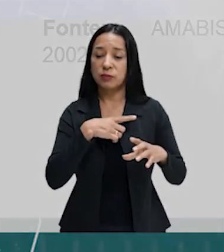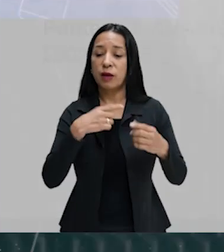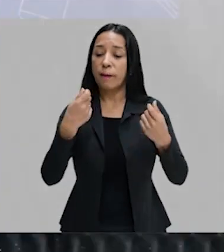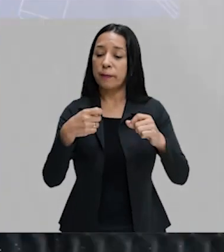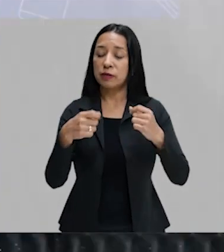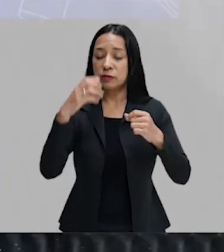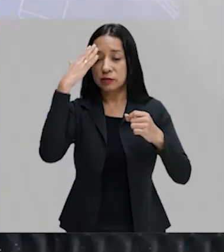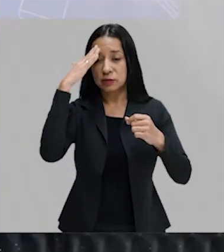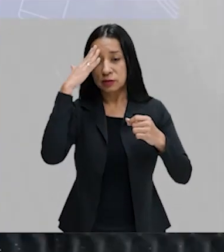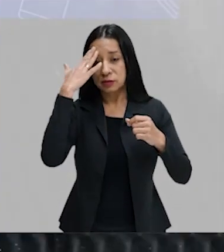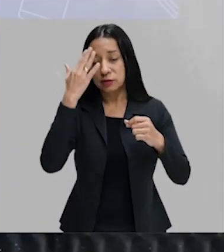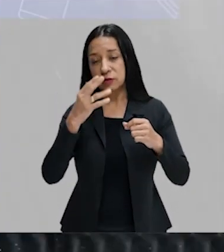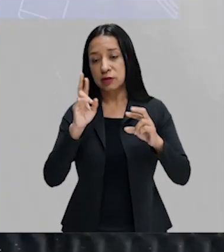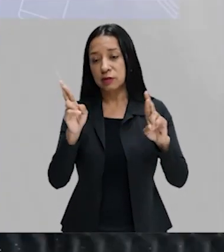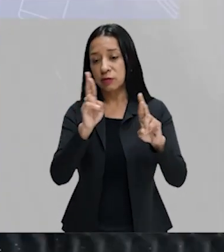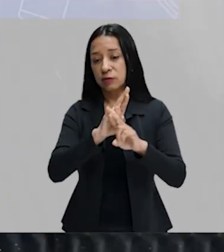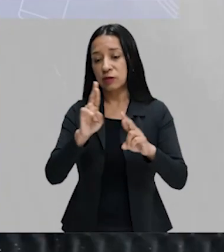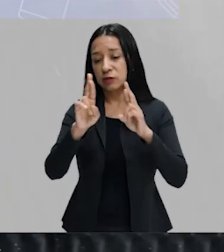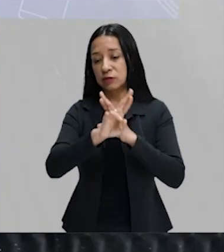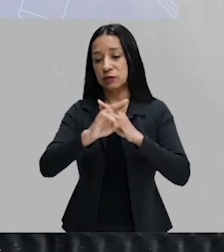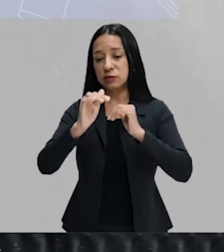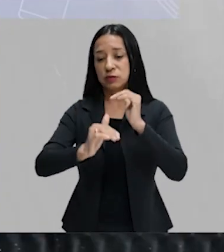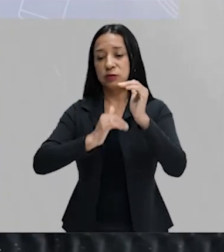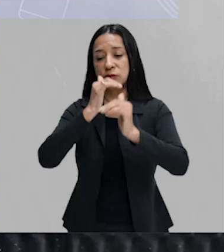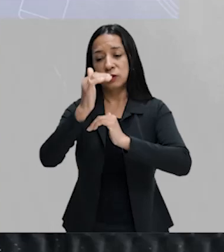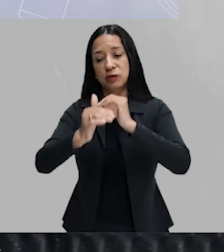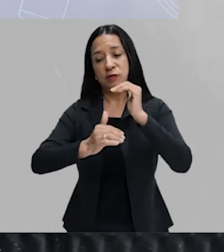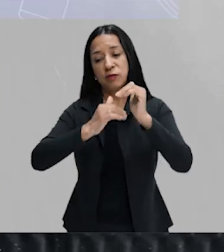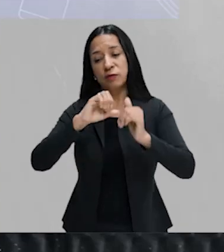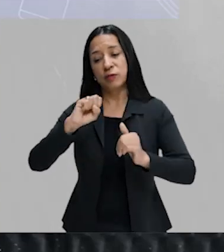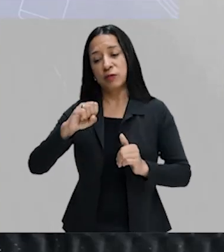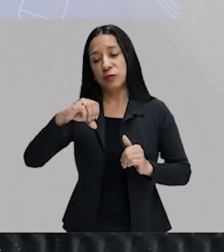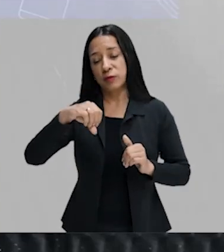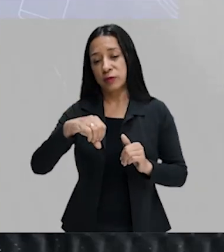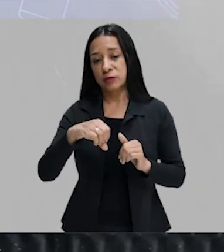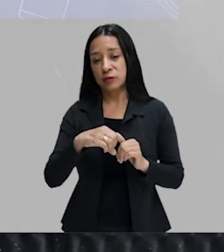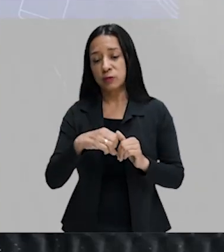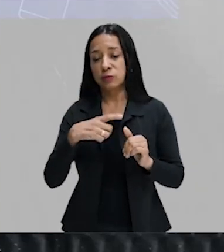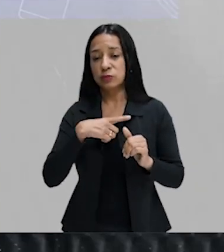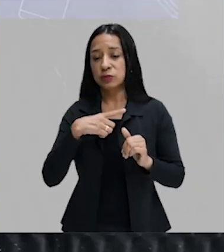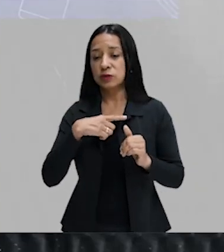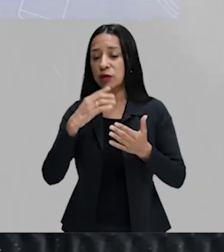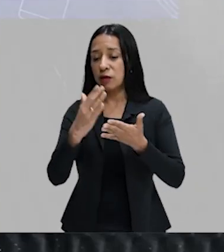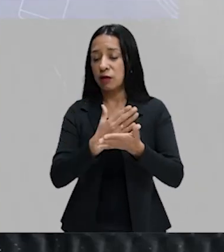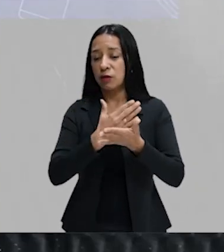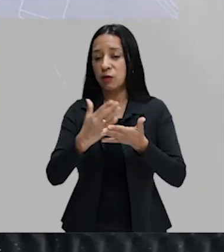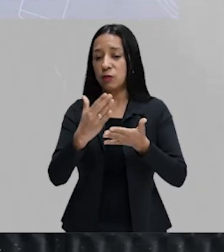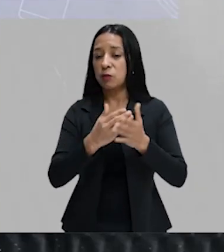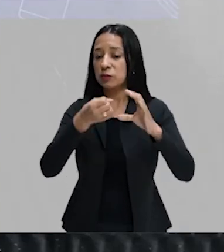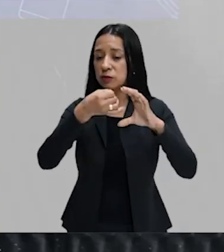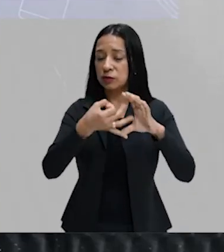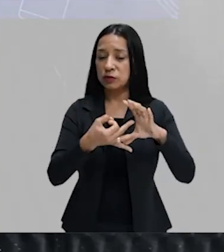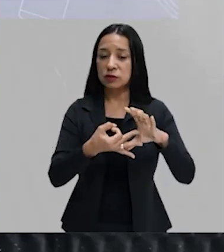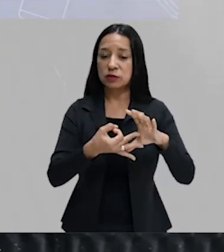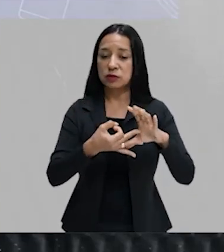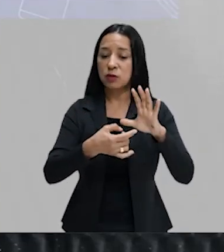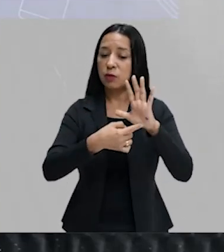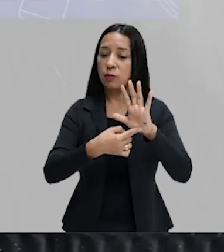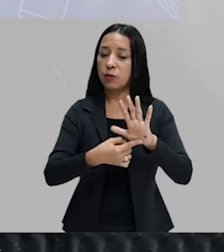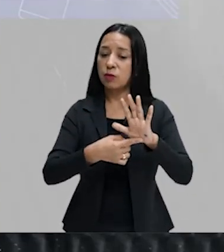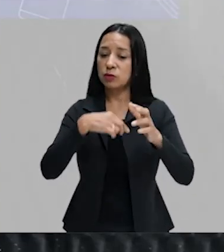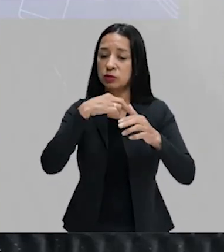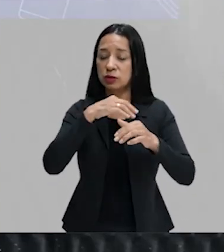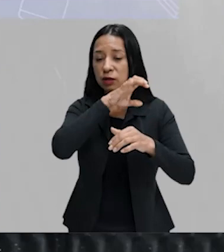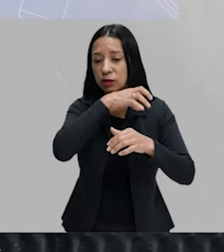também com relação ao seu desenvolvimento embrionário. Existem algumas características que a gente menciona nos animais que tem